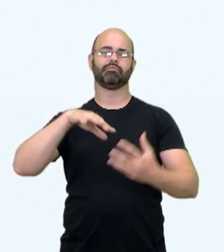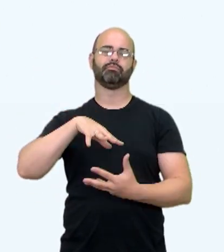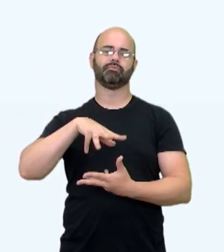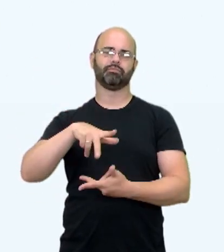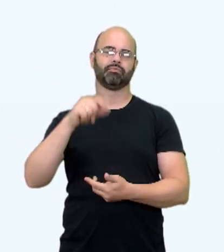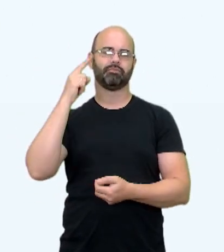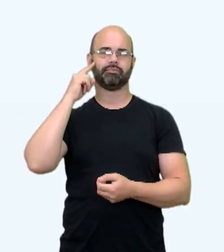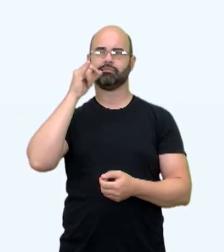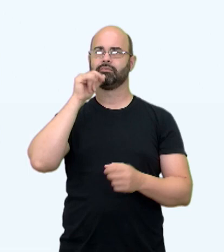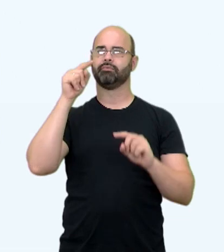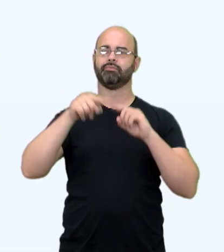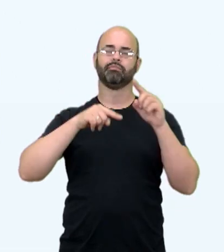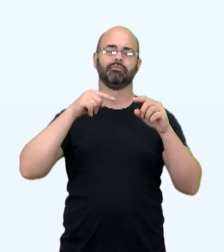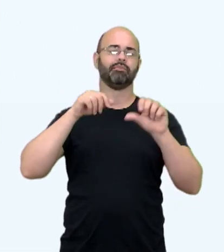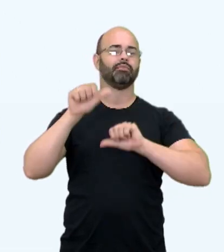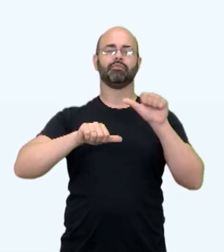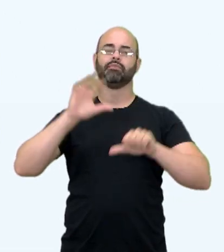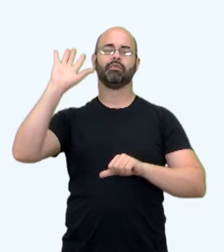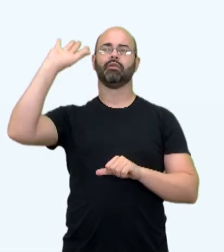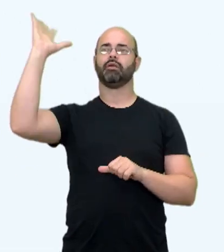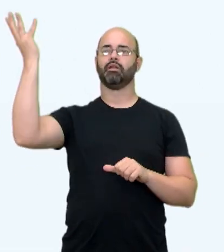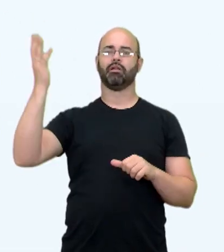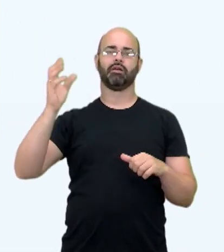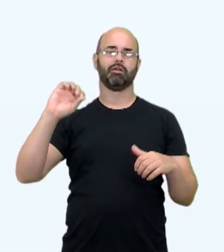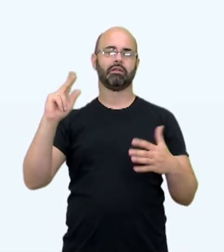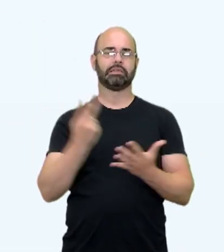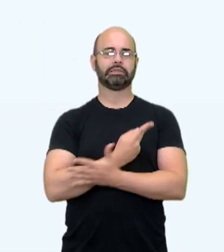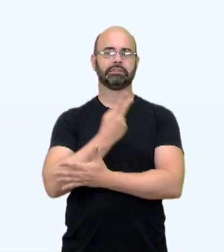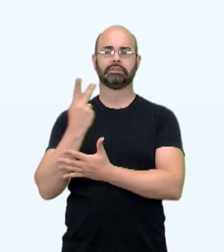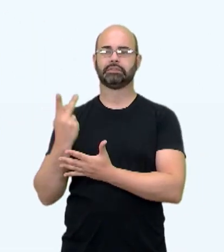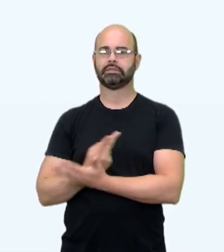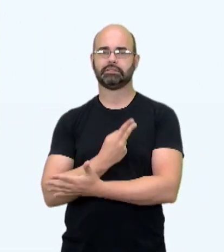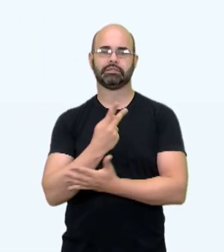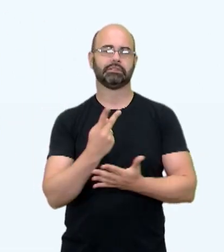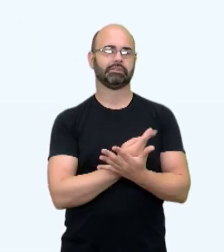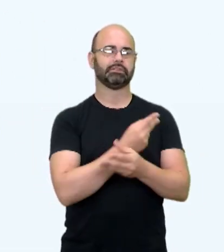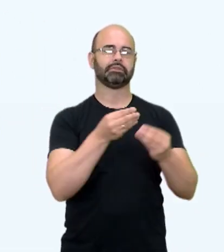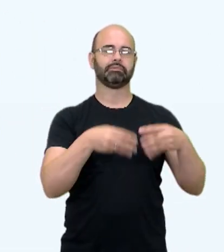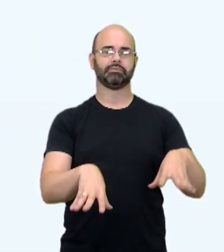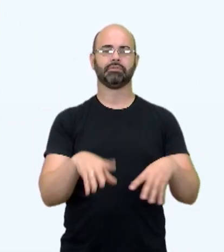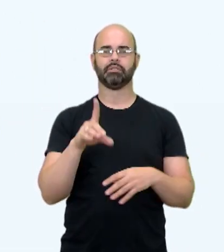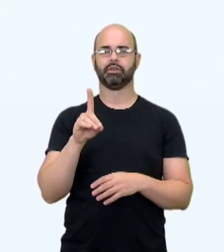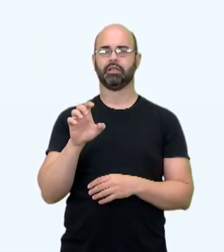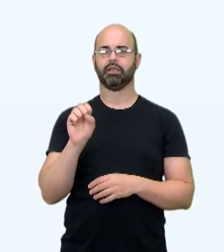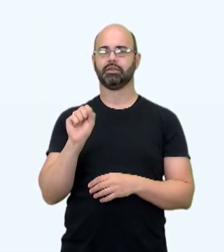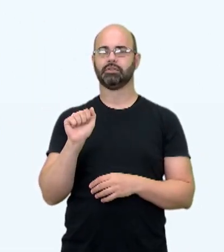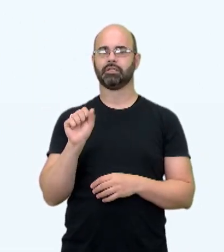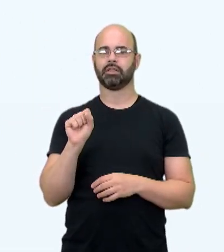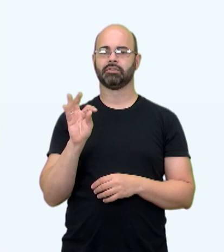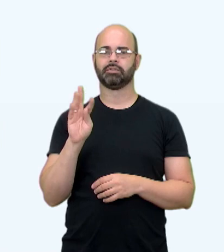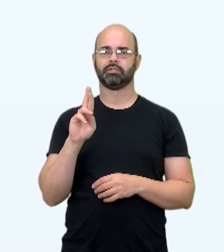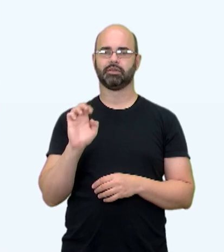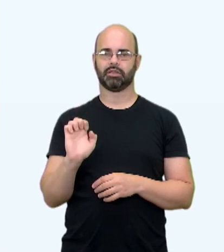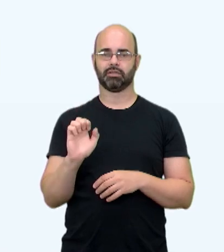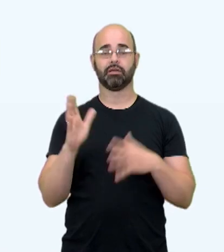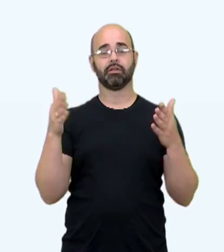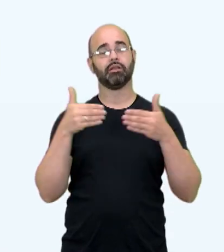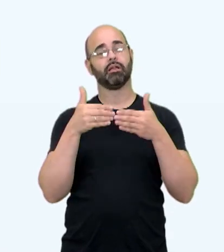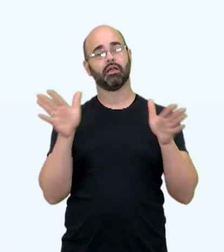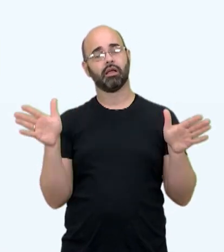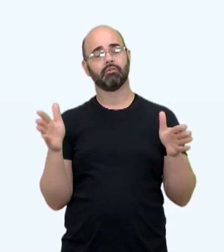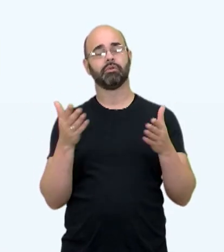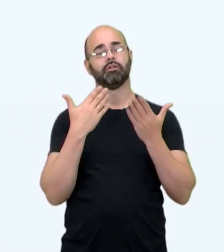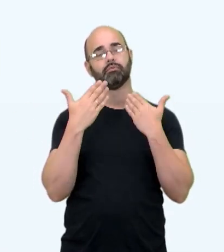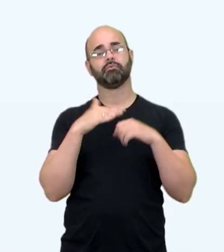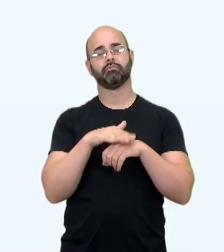mudanças climáticas, grandes desastres, e fomentar um debate aberto sobre os potenciais